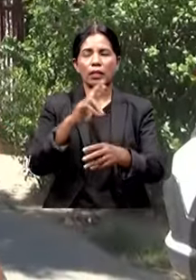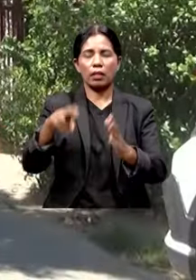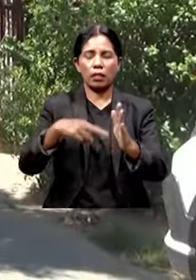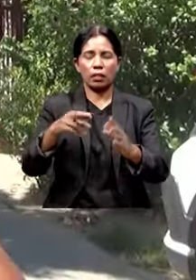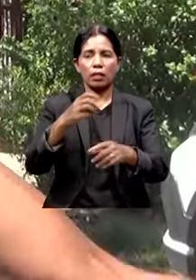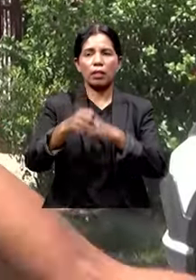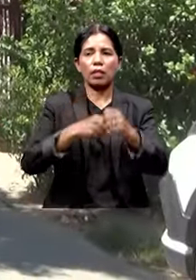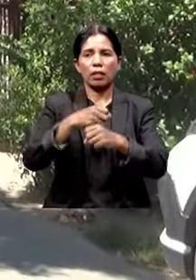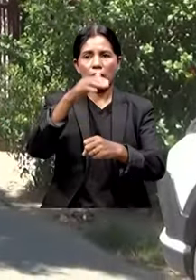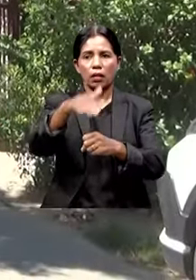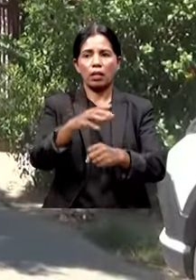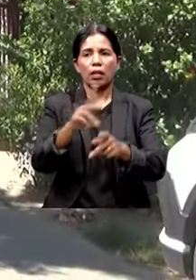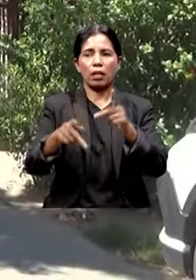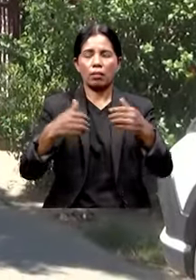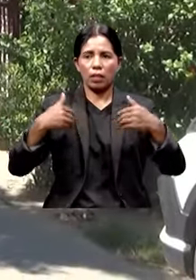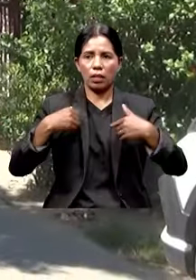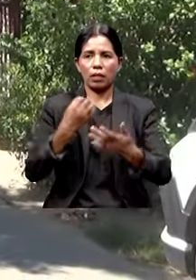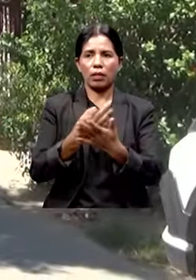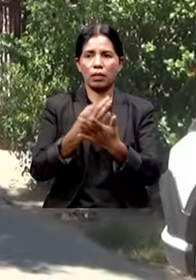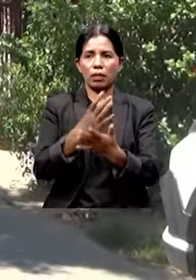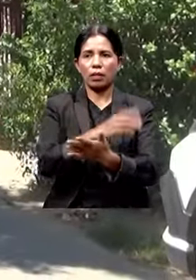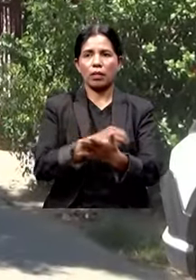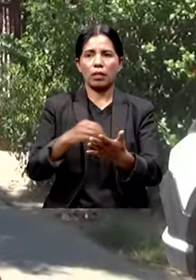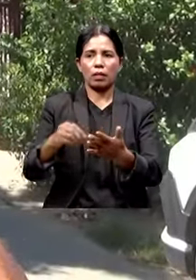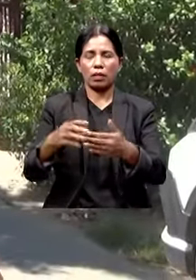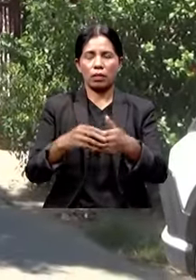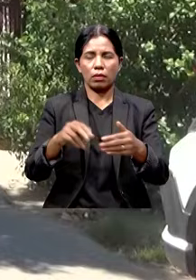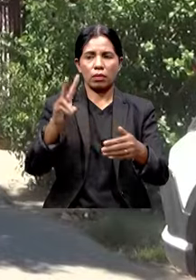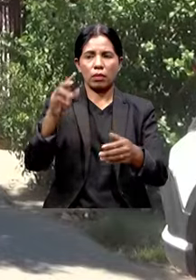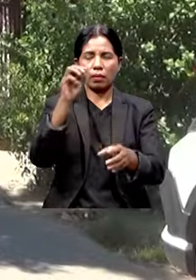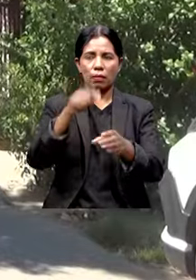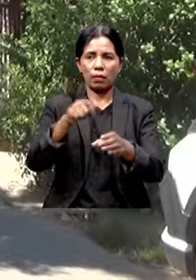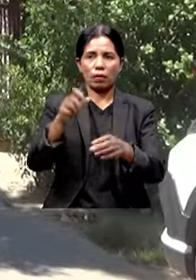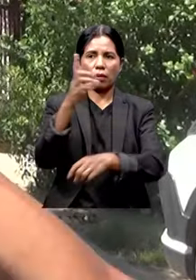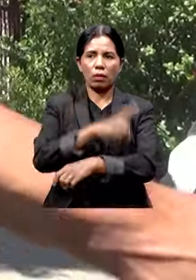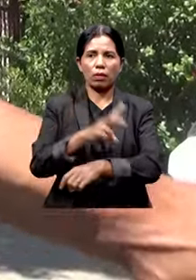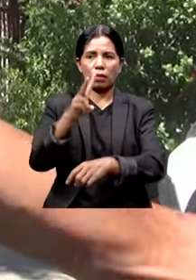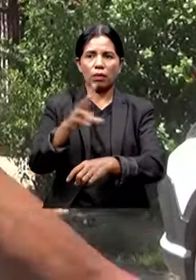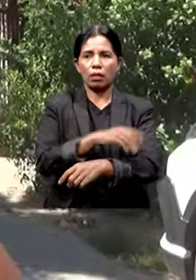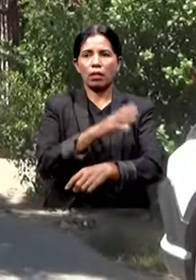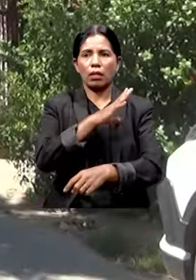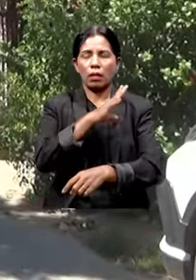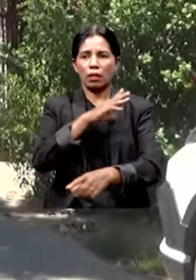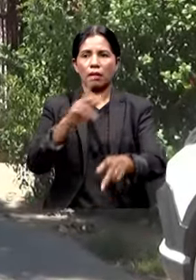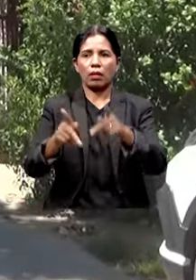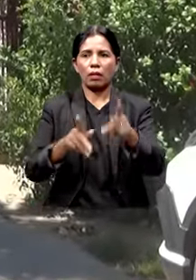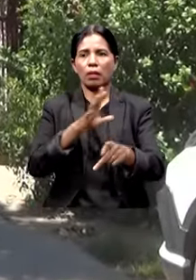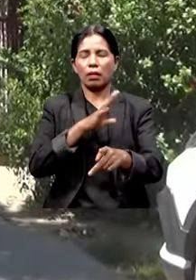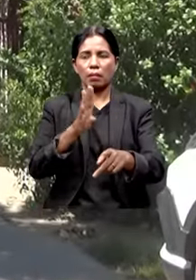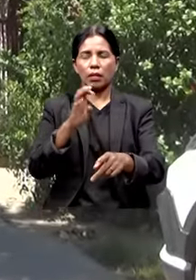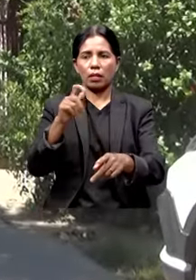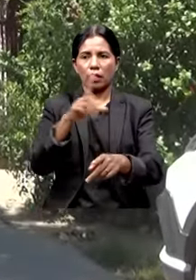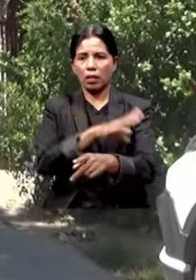outra montanha be agora é ia osa, é me belas 6000, 2000 ida em baco be loron lo atol em fornecer ne em fala ami de be, em be BTL ni